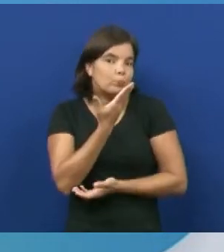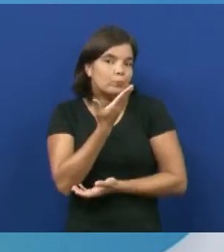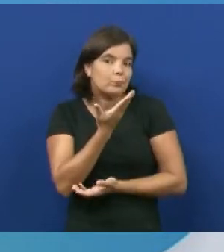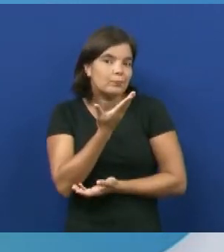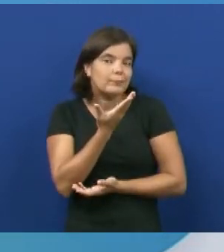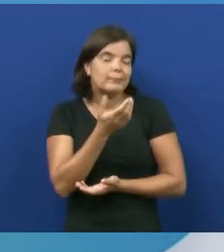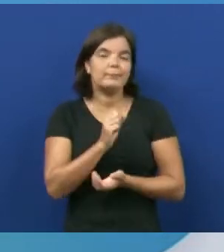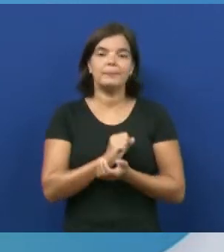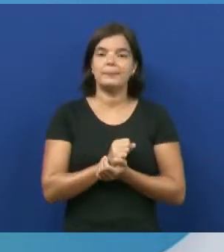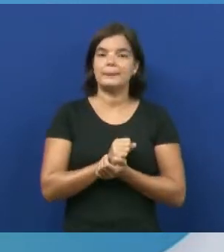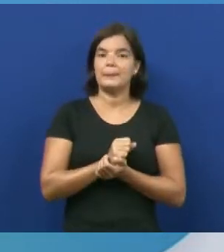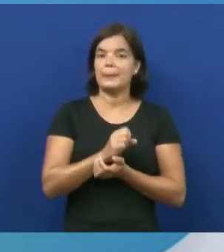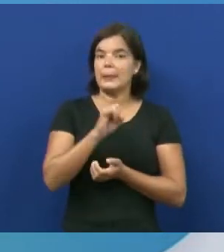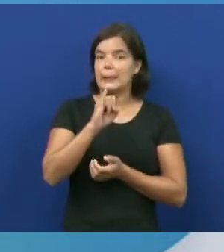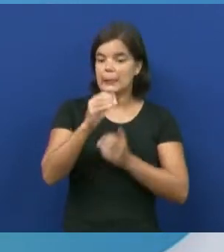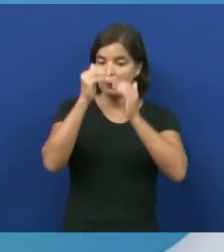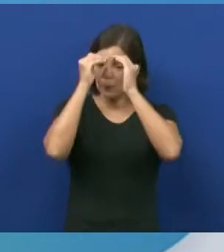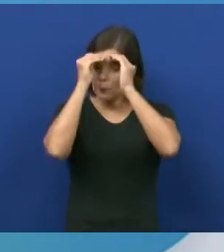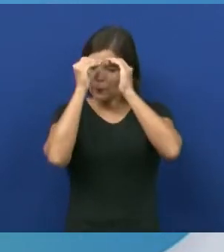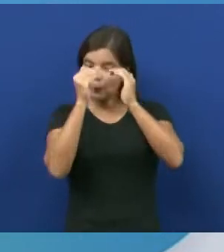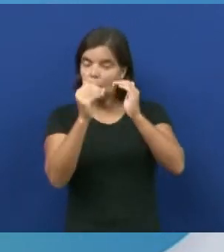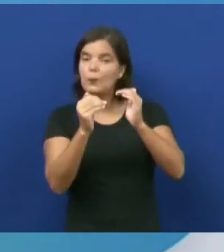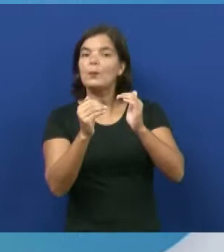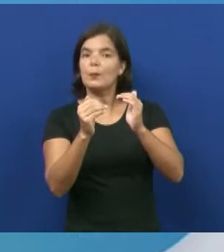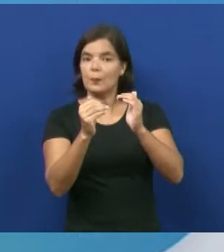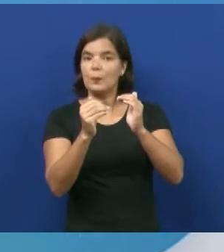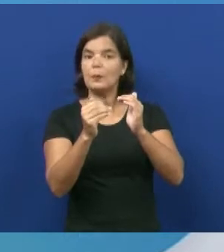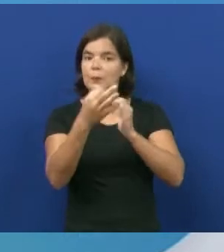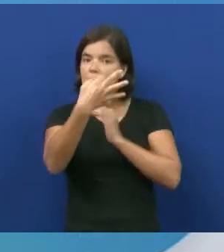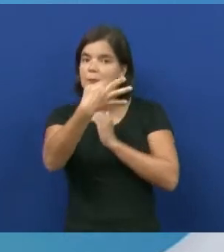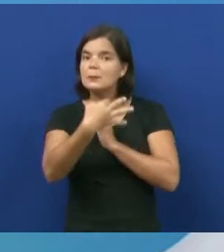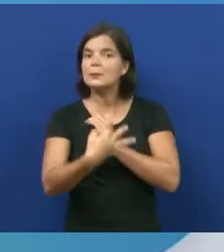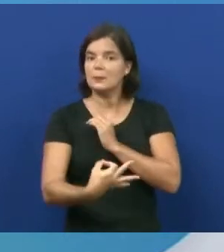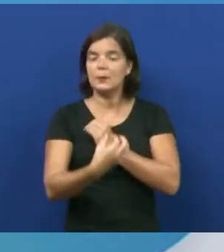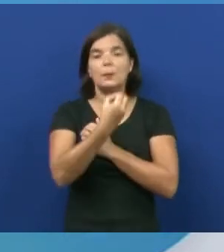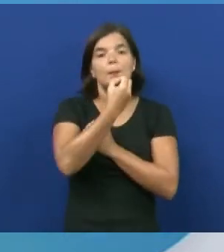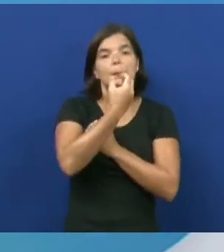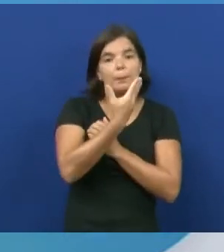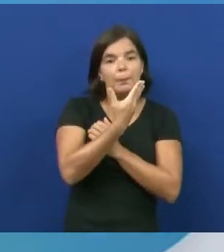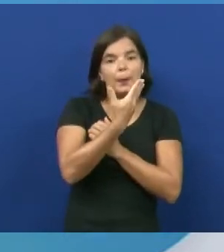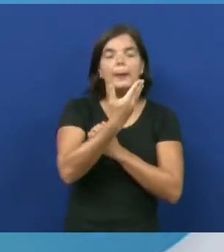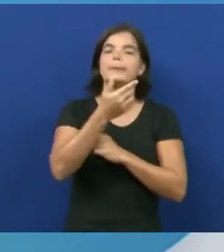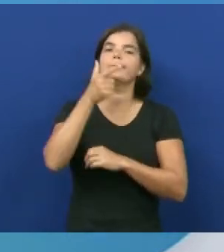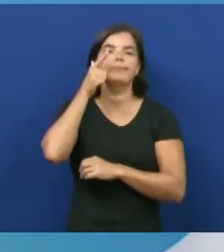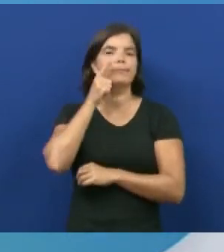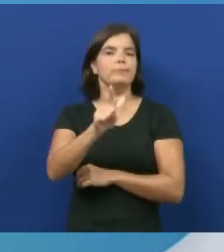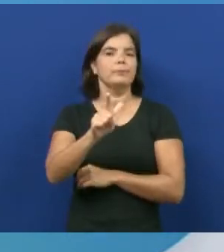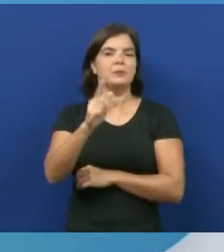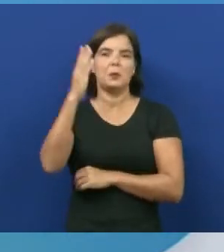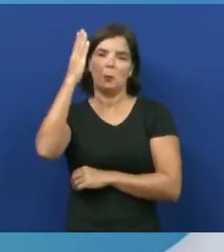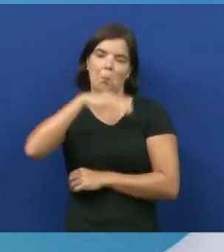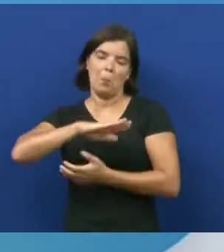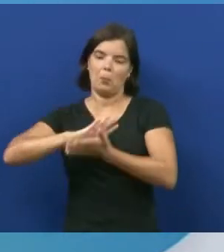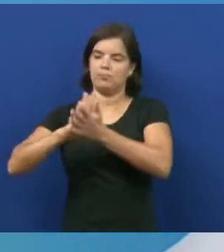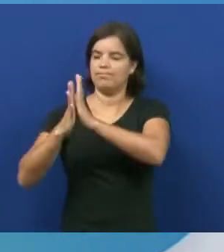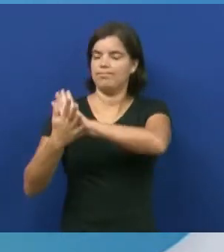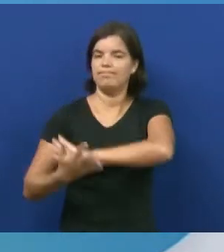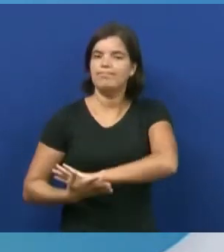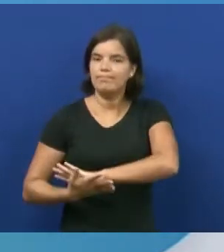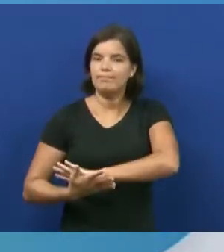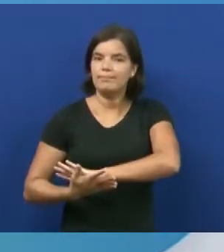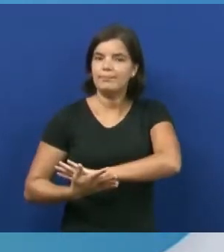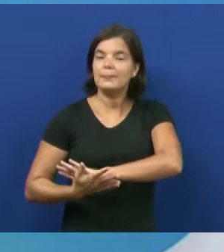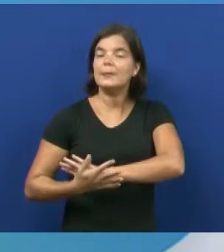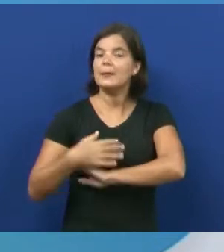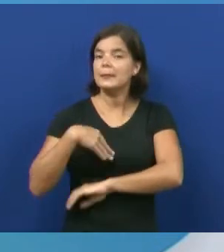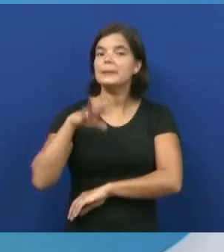bonzinhos, que se eles obedecessem corretamente o bem prevaleceria e o mal não ocorreria. E aí